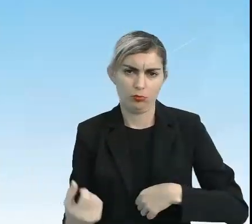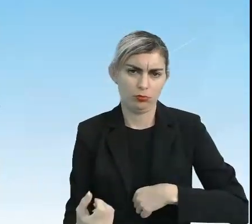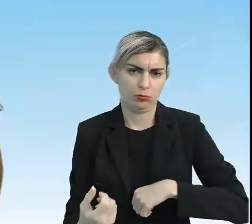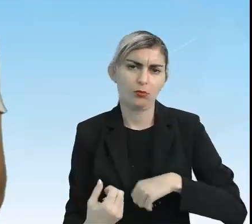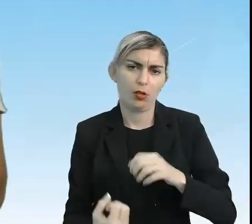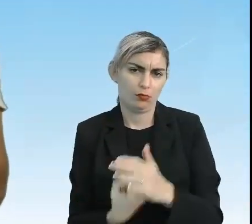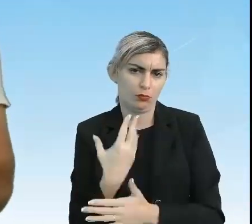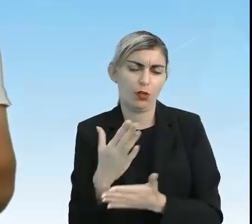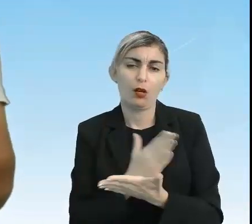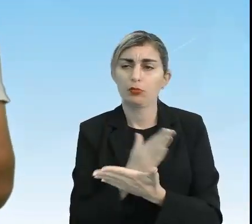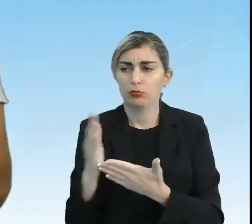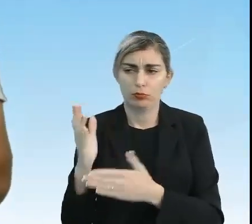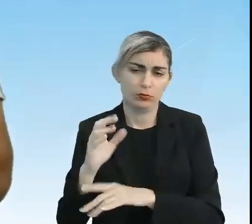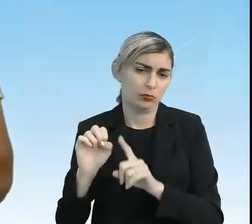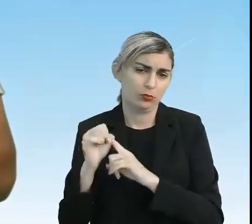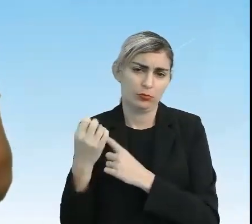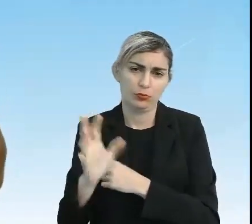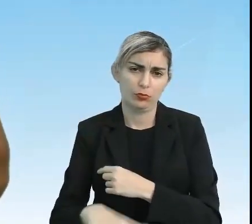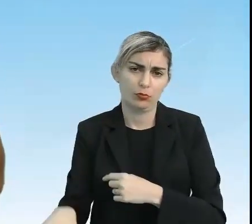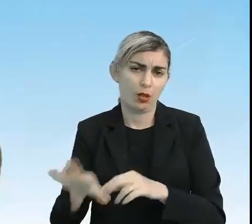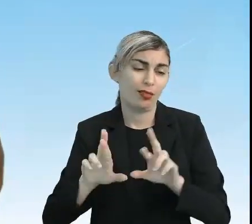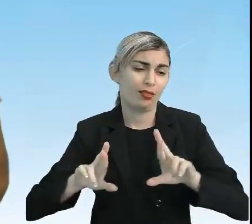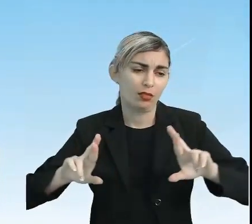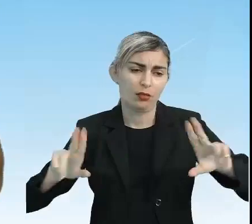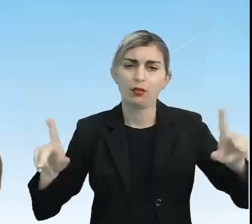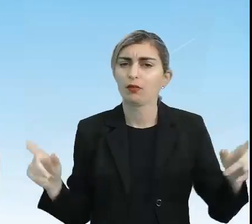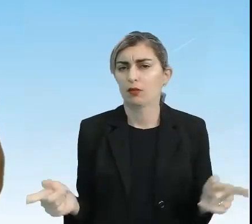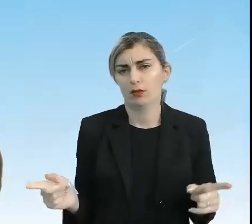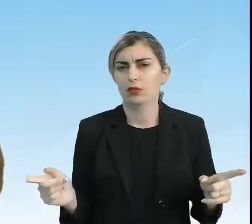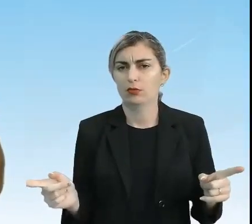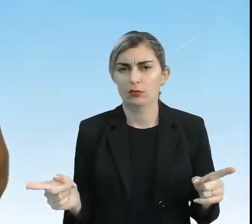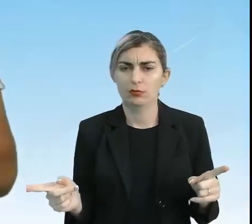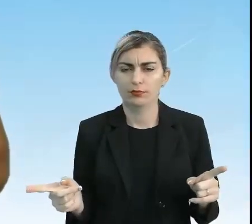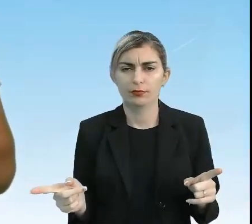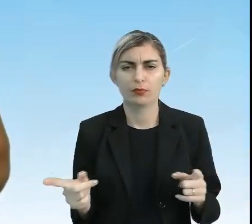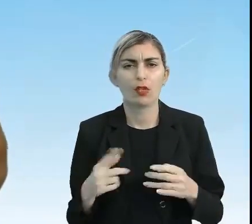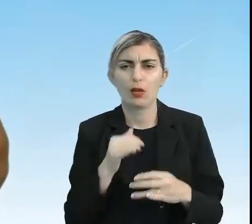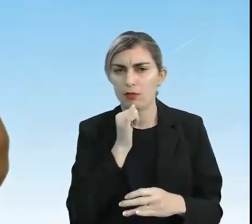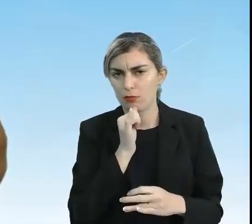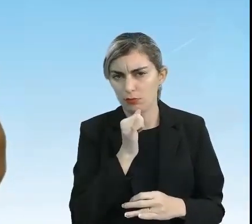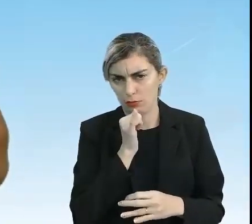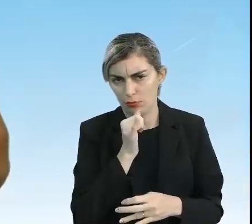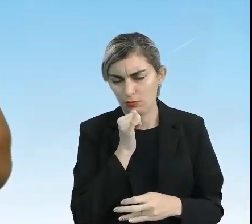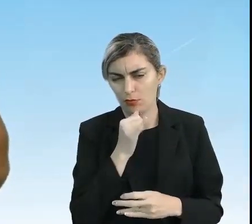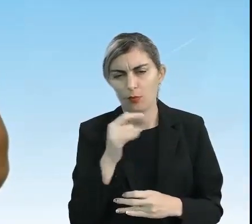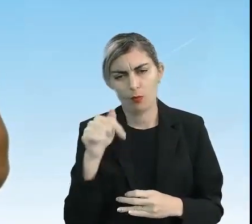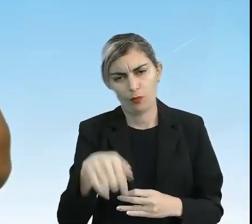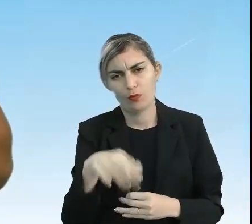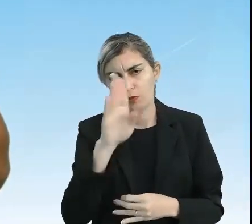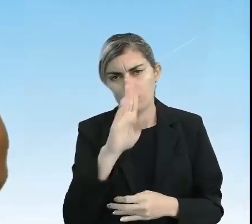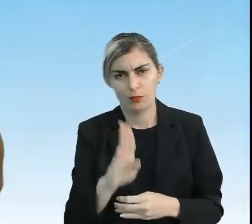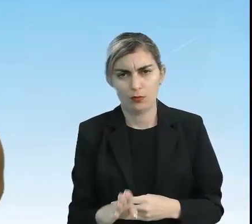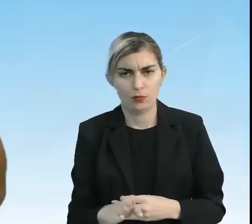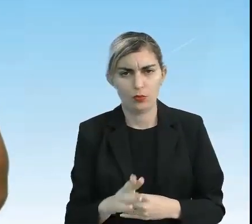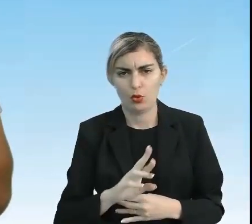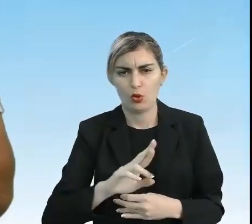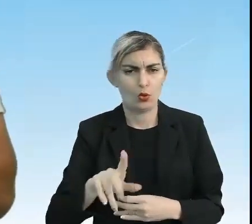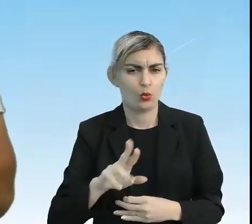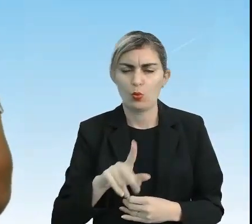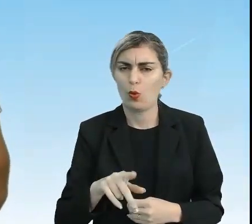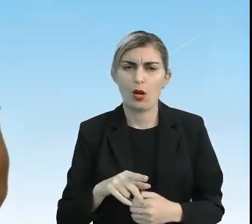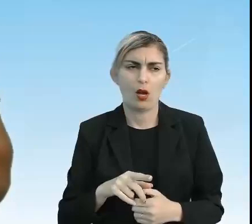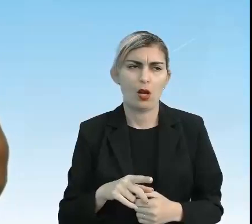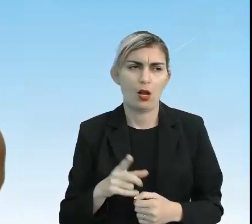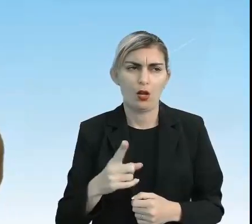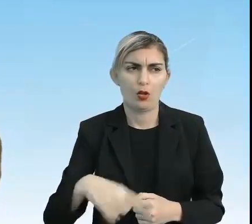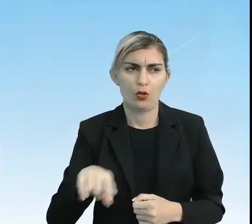E algumas sociedades, elas são bem diferenciadas umas em relação às outras. Por exemplo, aqui no Brasil, não é recomendável